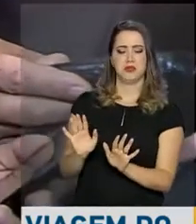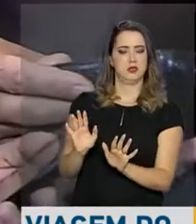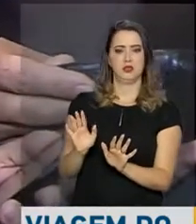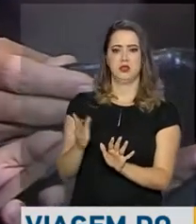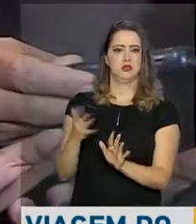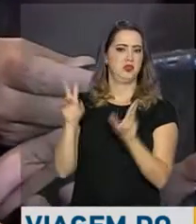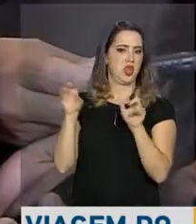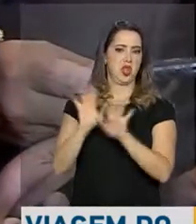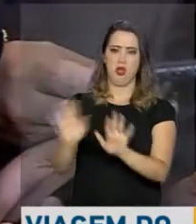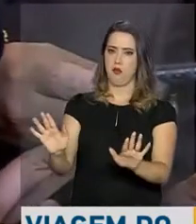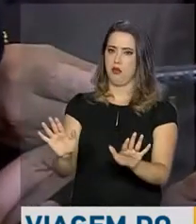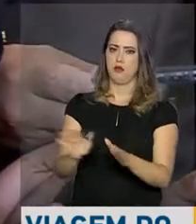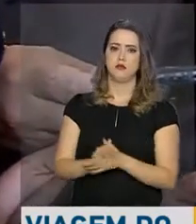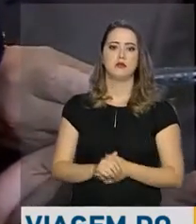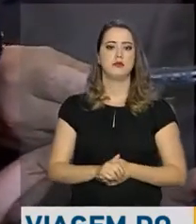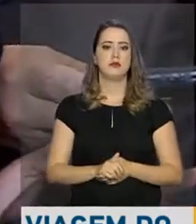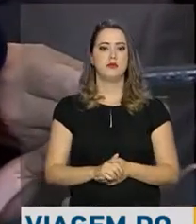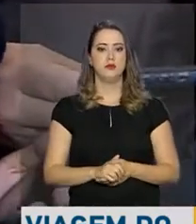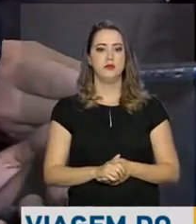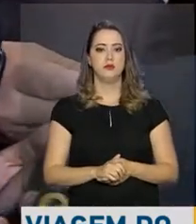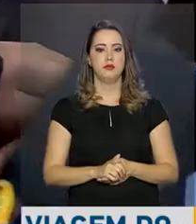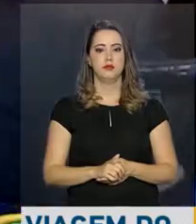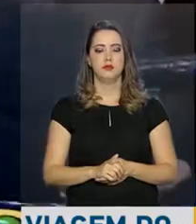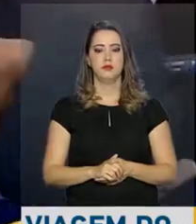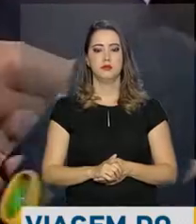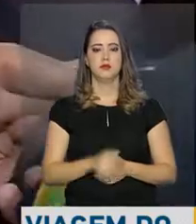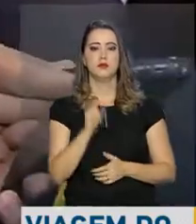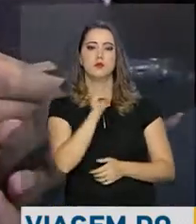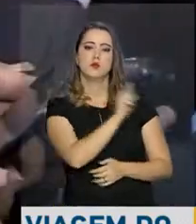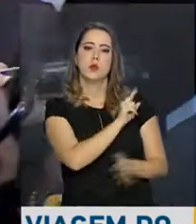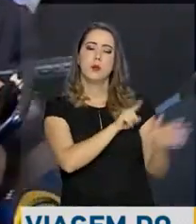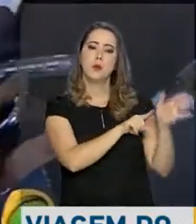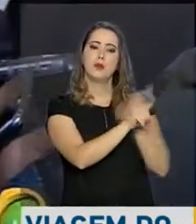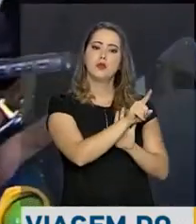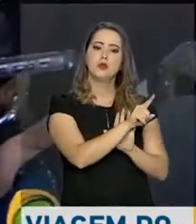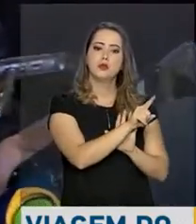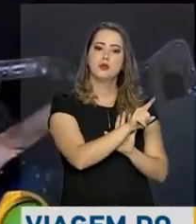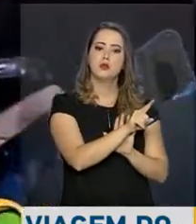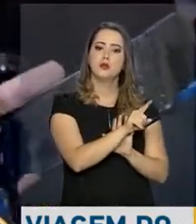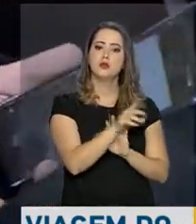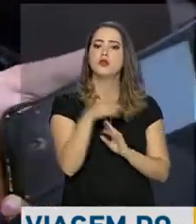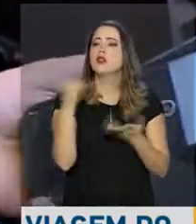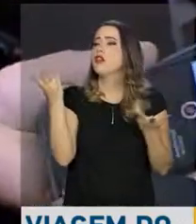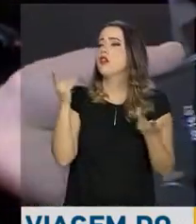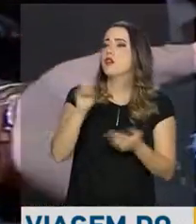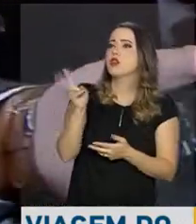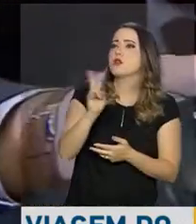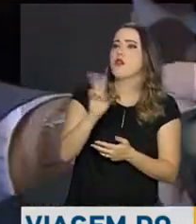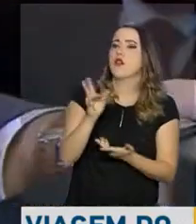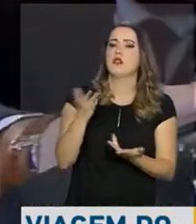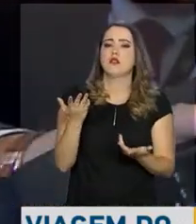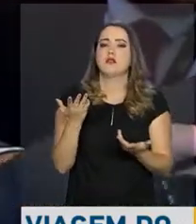Não foi assunto lá, não foi assunto da pauta. Não Você houve isso. concorda com Venezuela, nós dissemos,